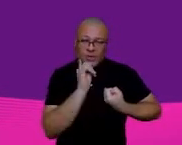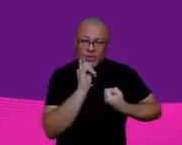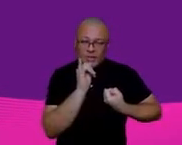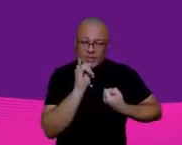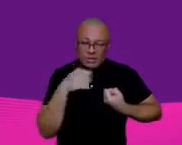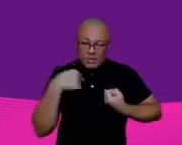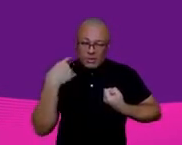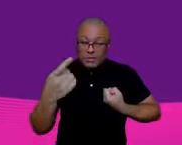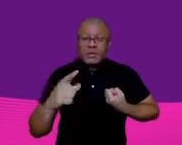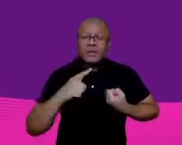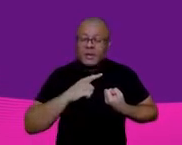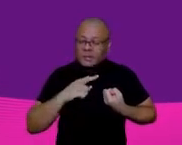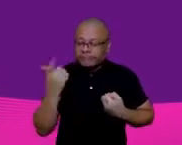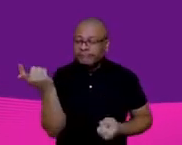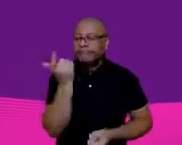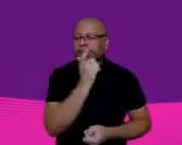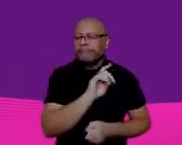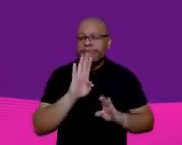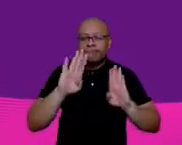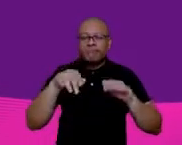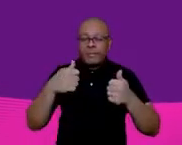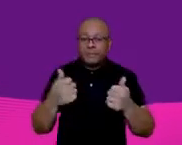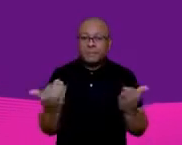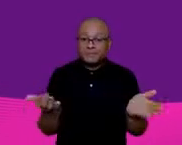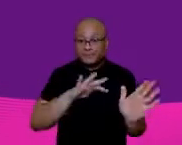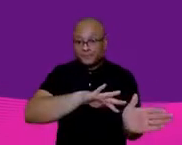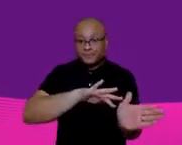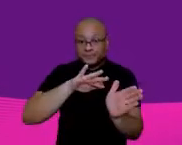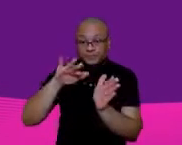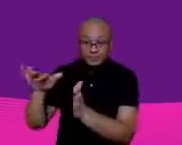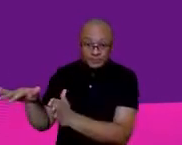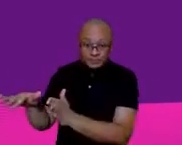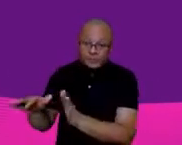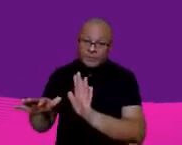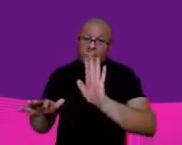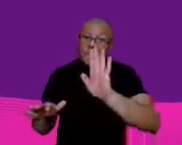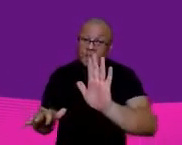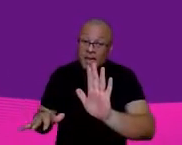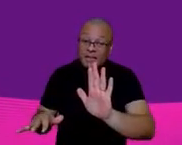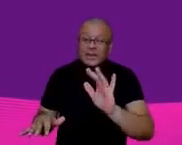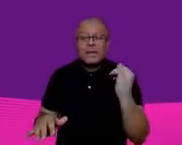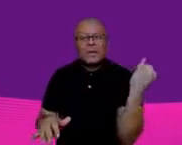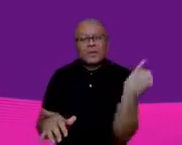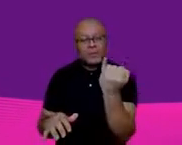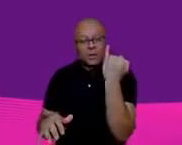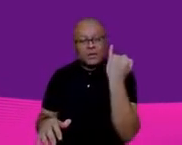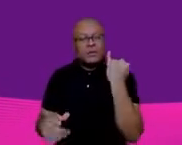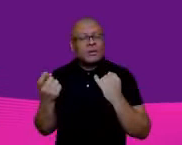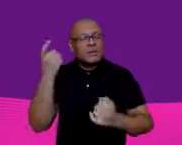bastante sucesso. Agora, nada disso vale se nós não tivermos